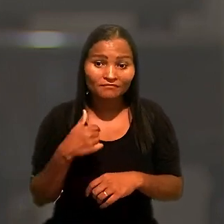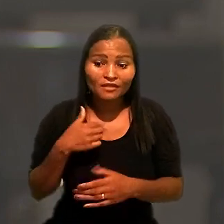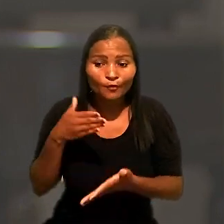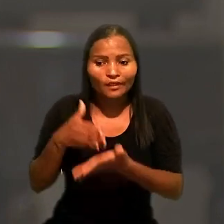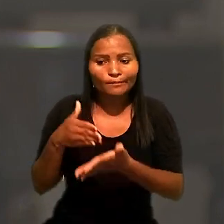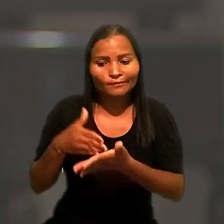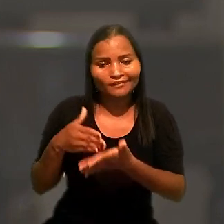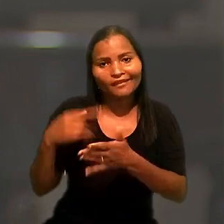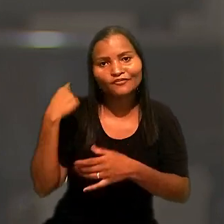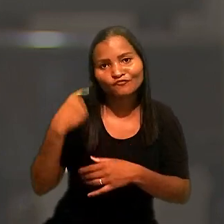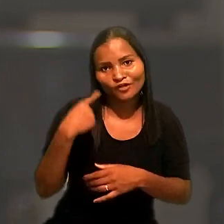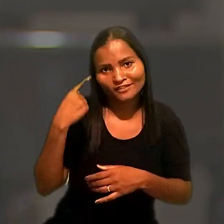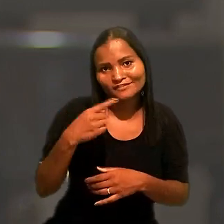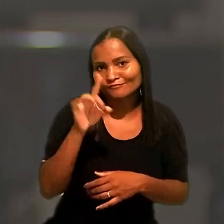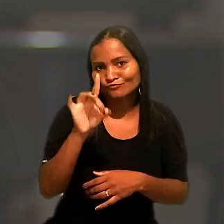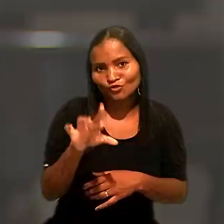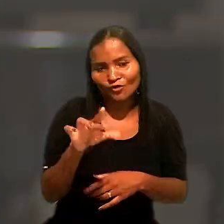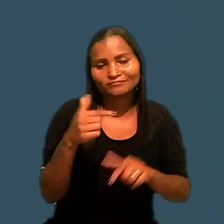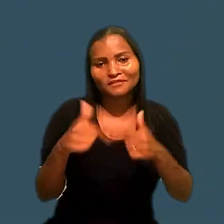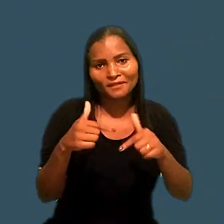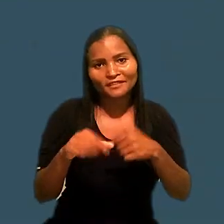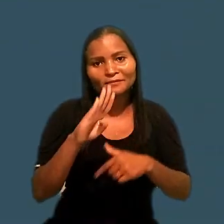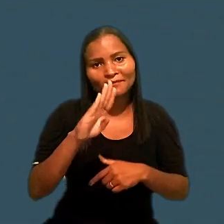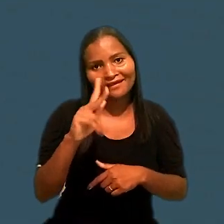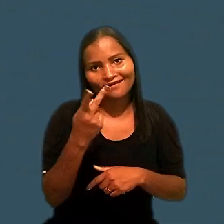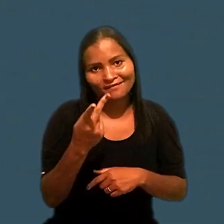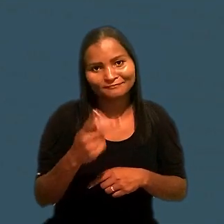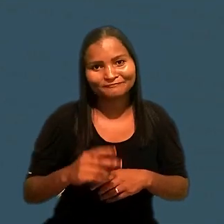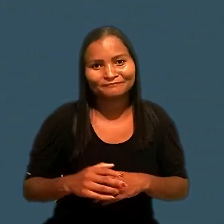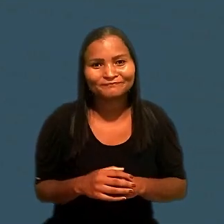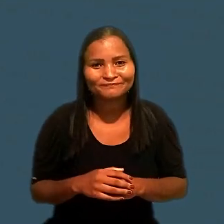forma muito restrita apenas a Belo Horizonte.